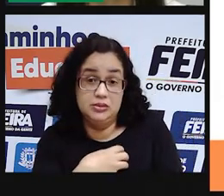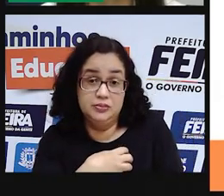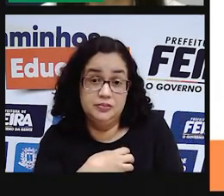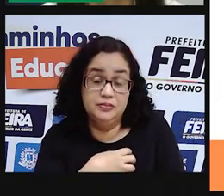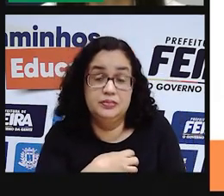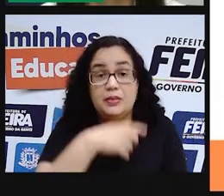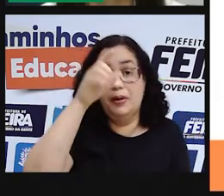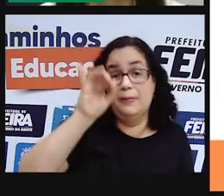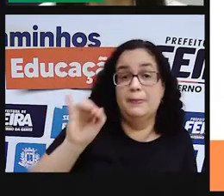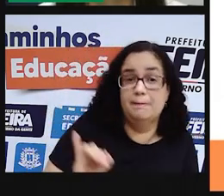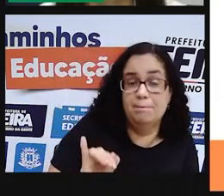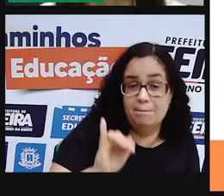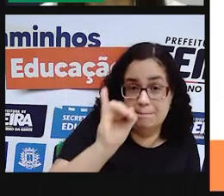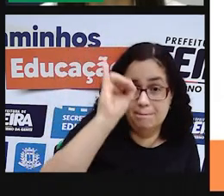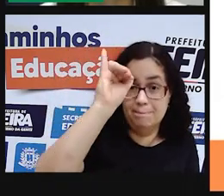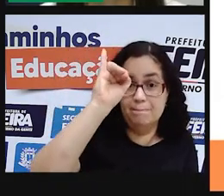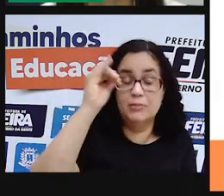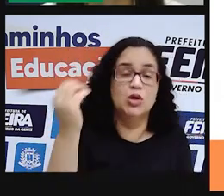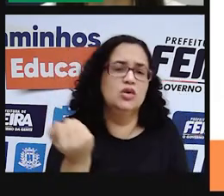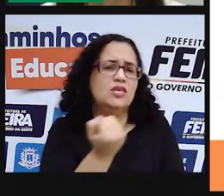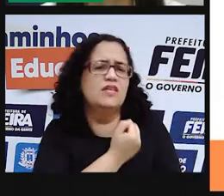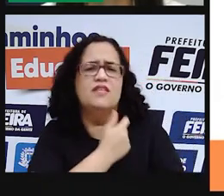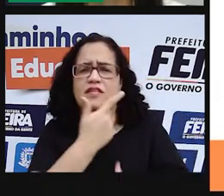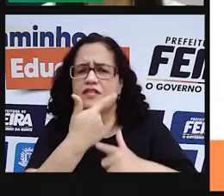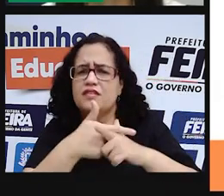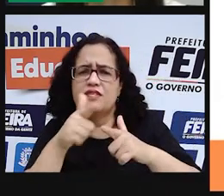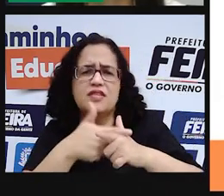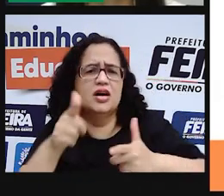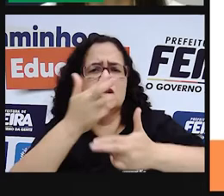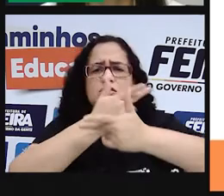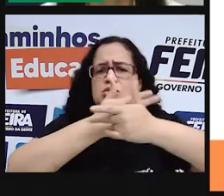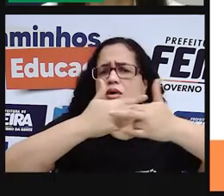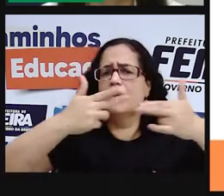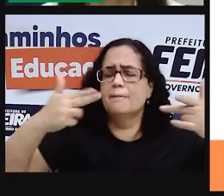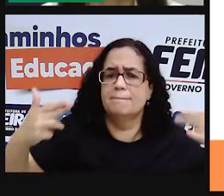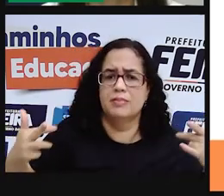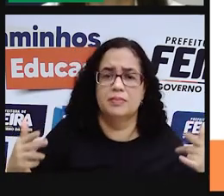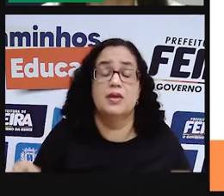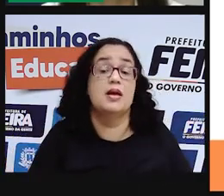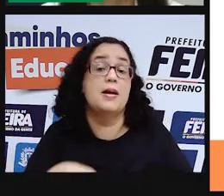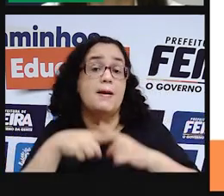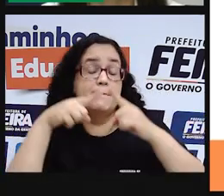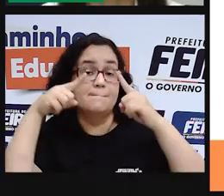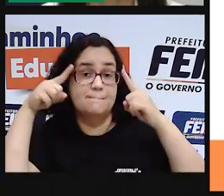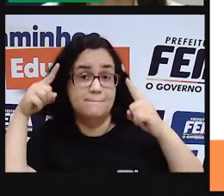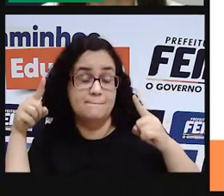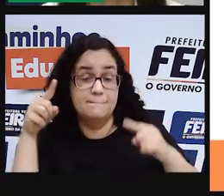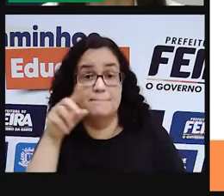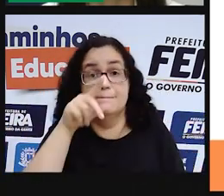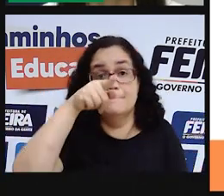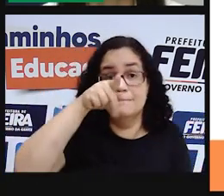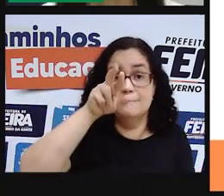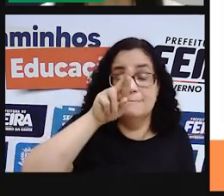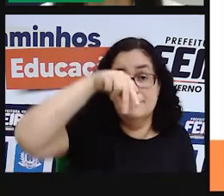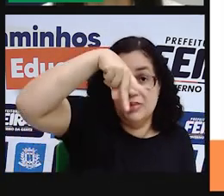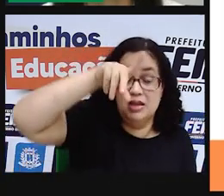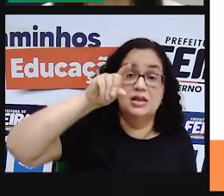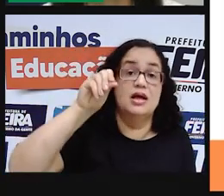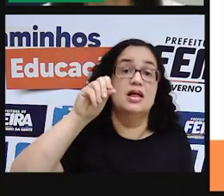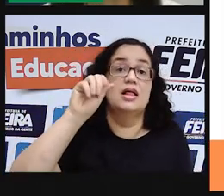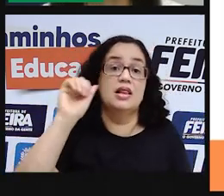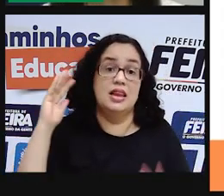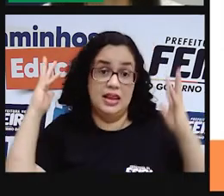personagem principal. Inúmeros problemas poderiam surgir nesse ponto, mas o roteiro de Petra Leão contorna